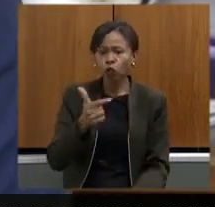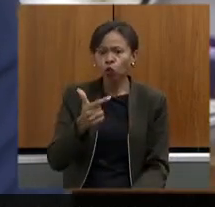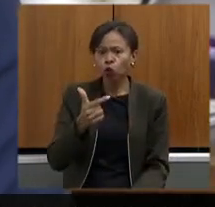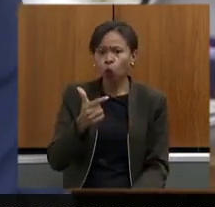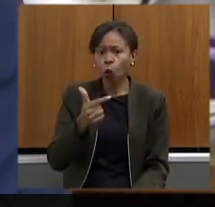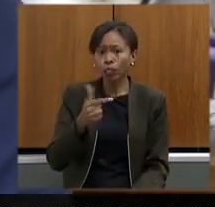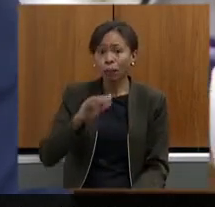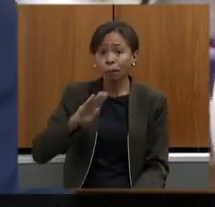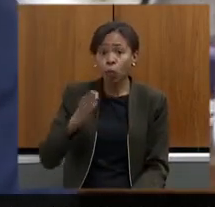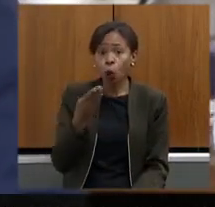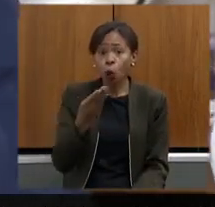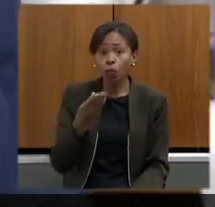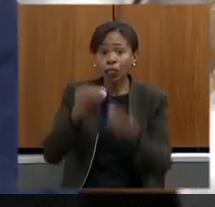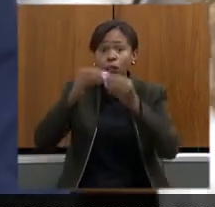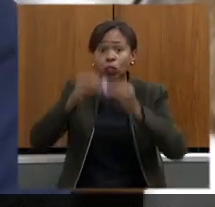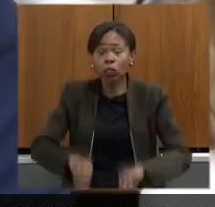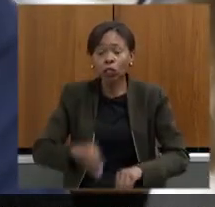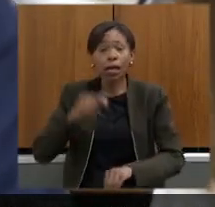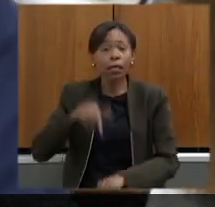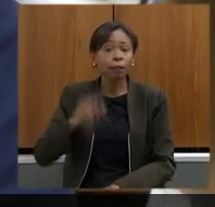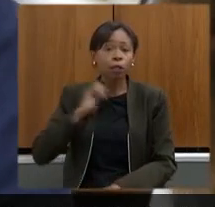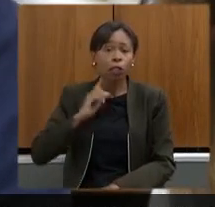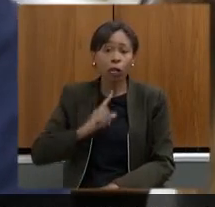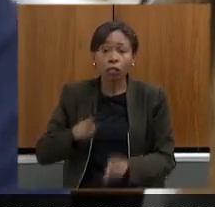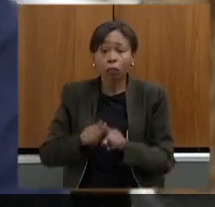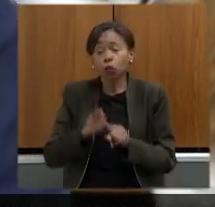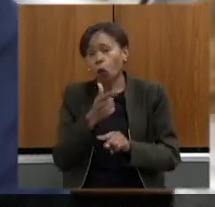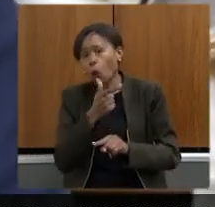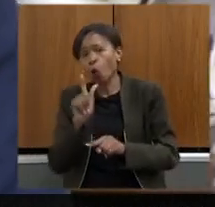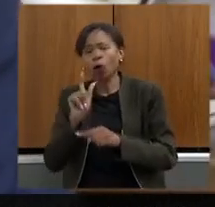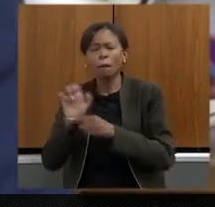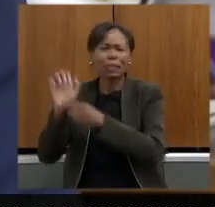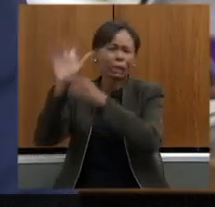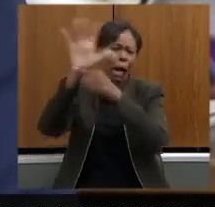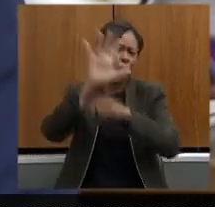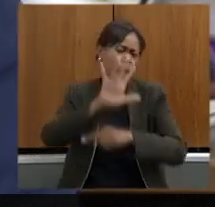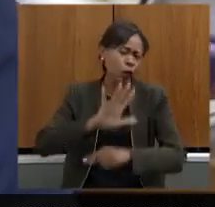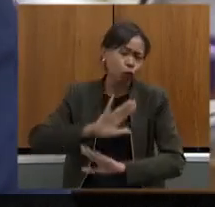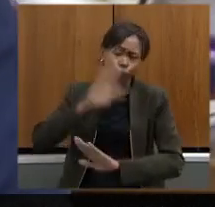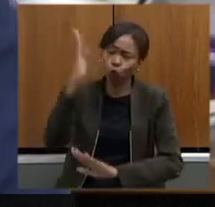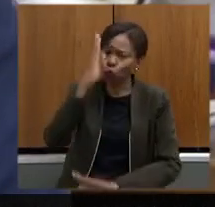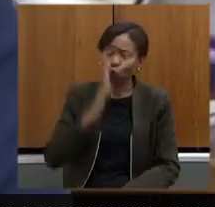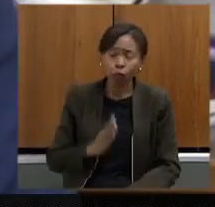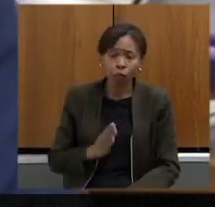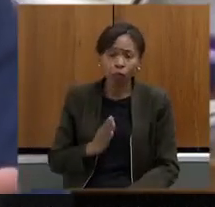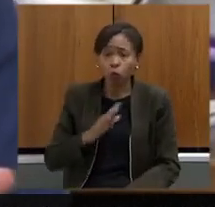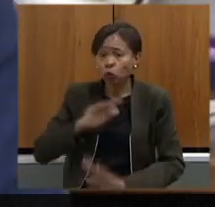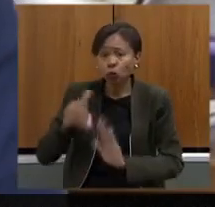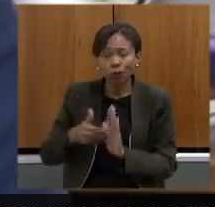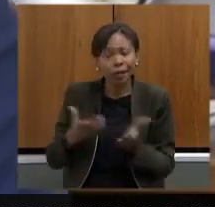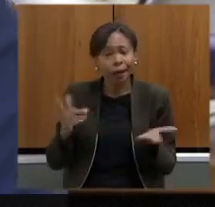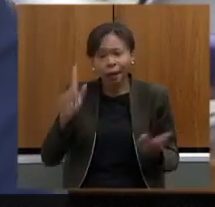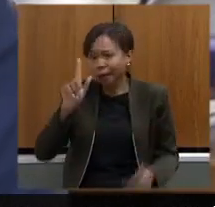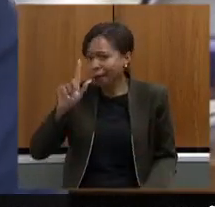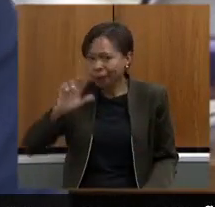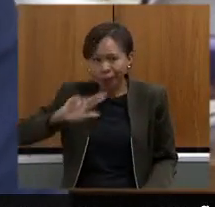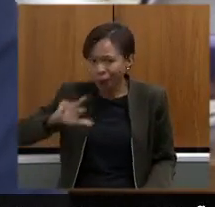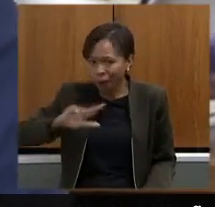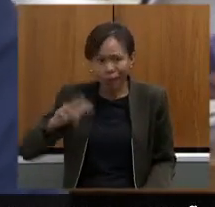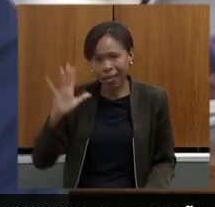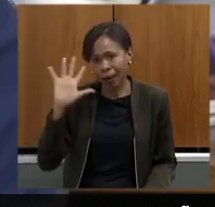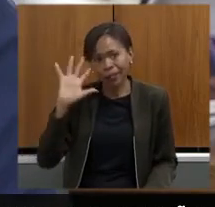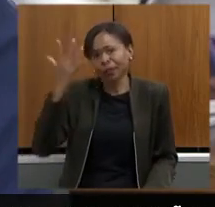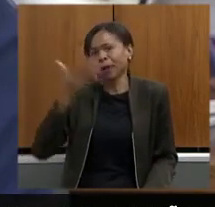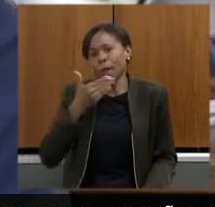bilhões o caixa não só de Minas Gerais Mas de todos os Estados da Federação não é uma solução viável E especialmente no caso de Minas Gerais